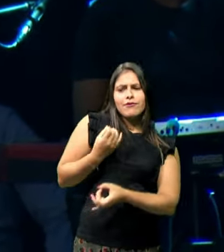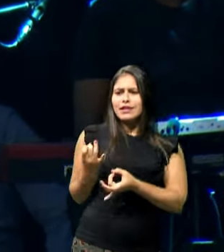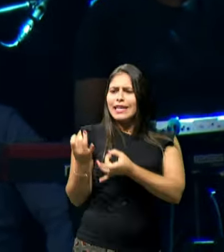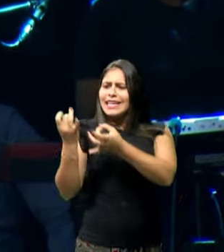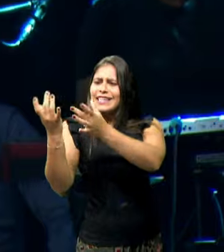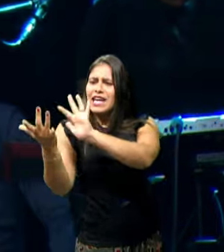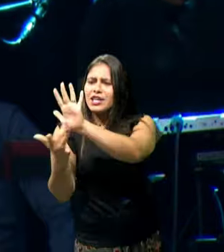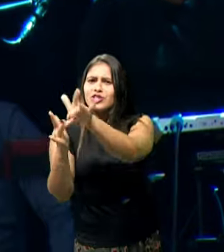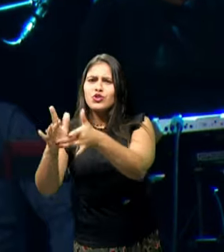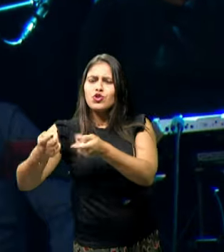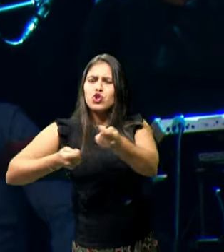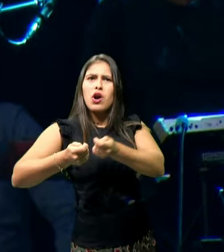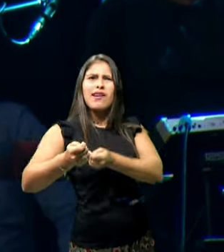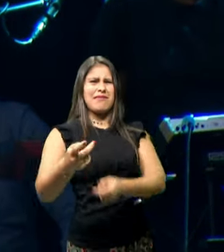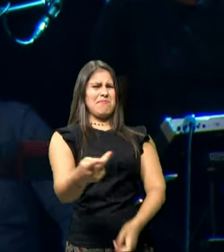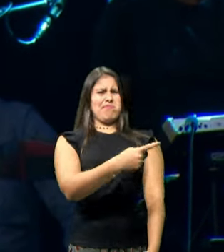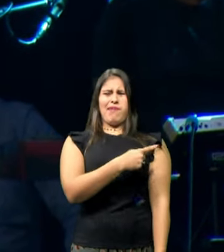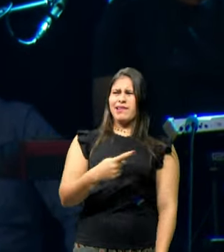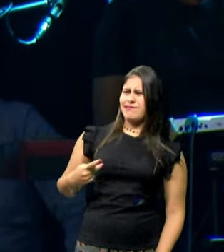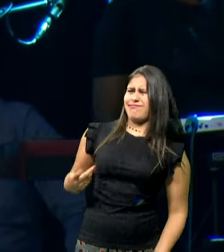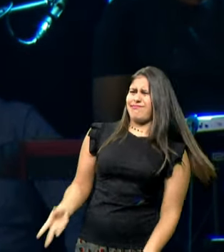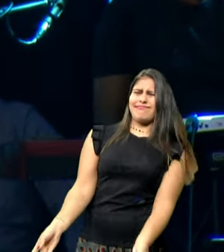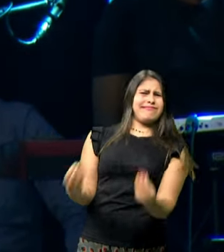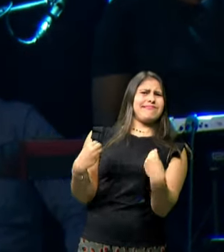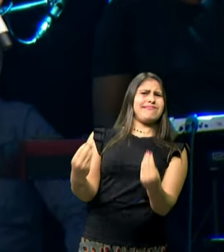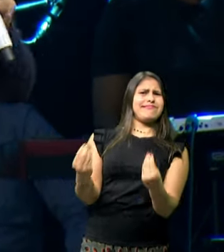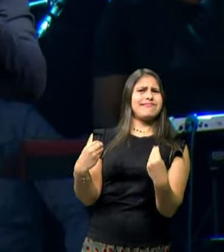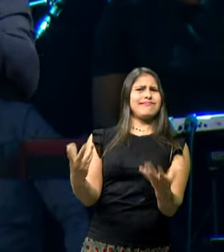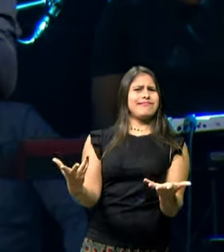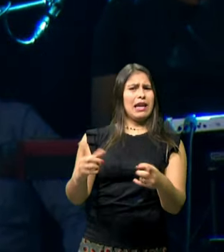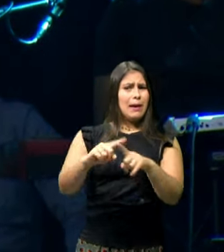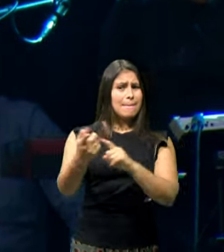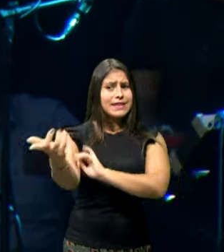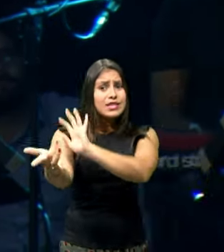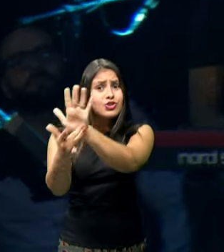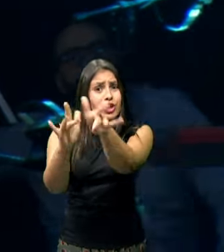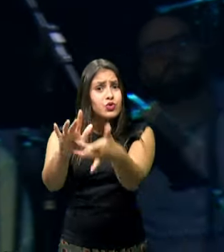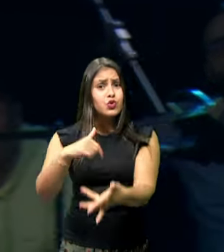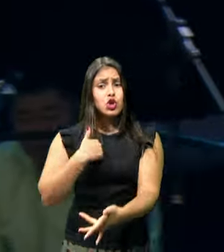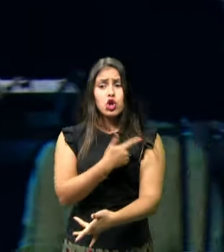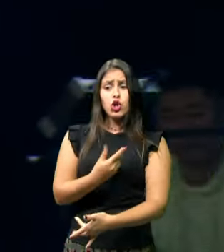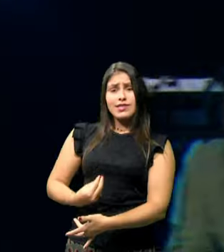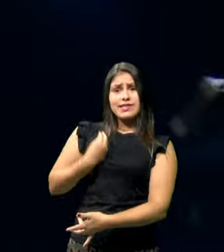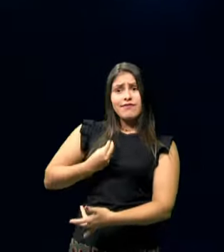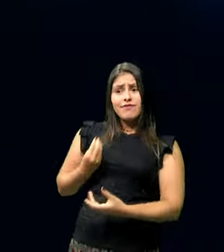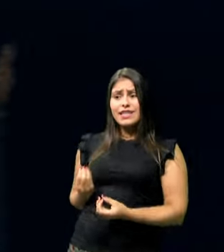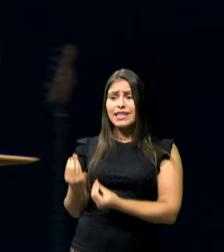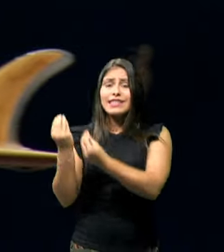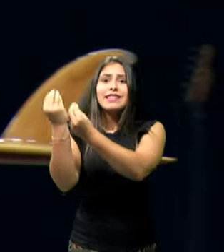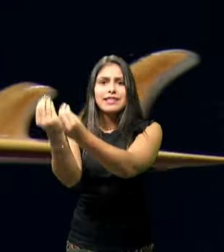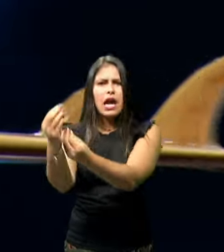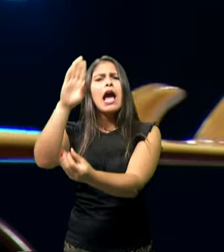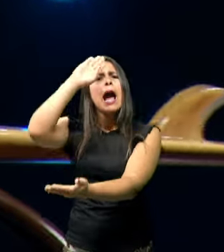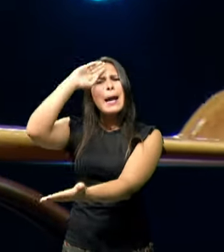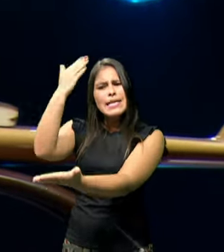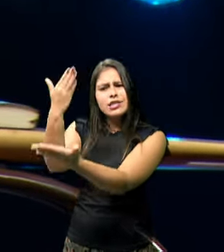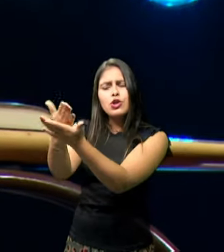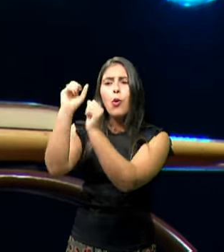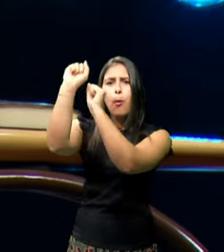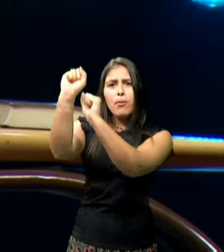que pastor? Que pastor? Quando uma pessoa entrega a sua vida realmente, ele crê em Jesus, o poder